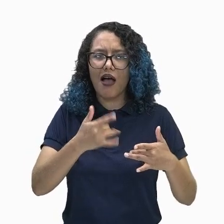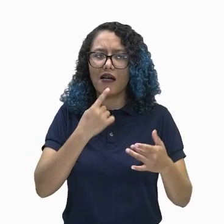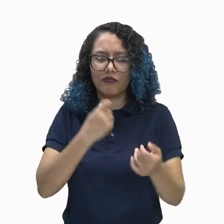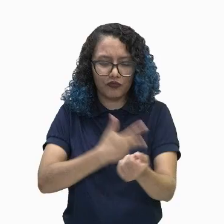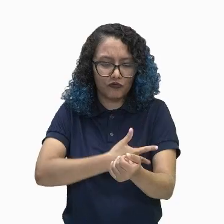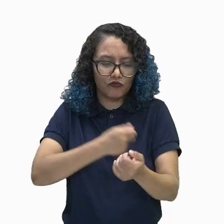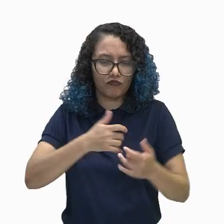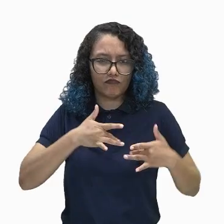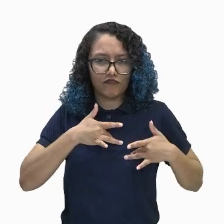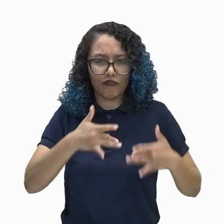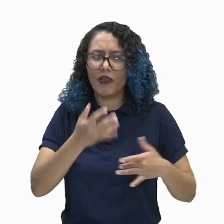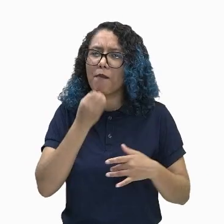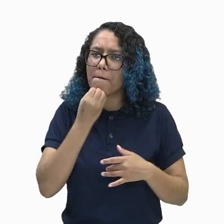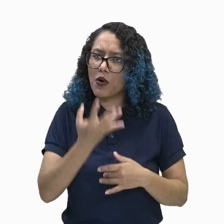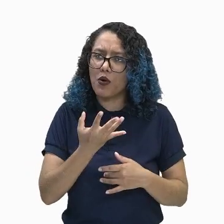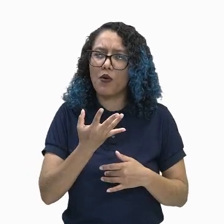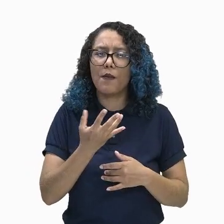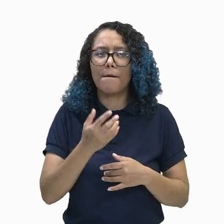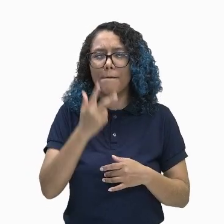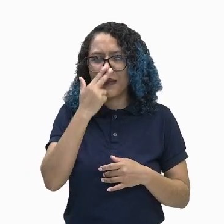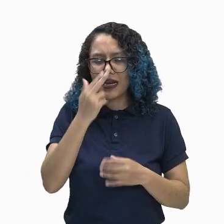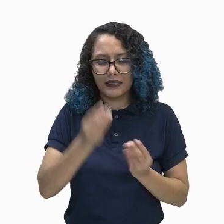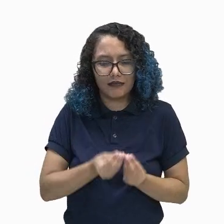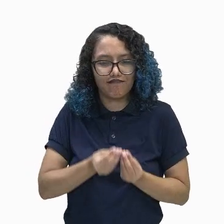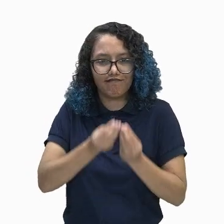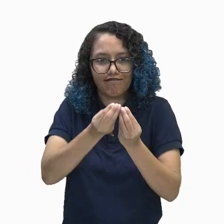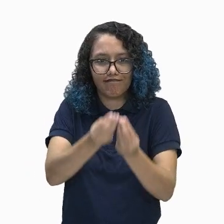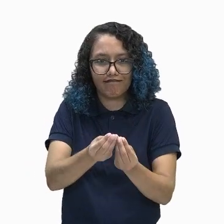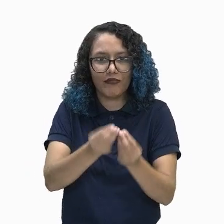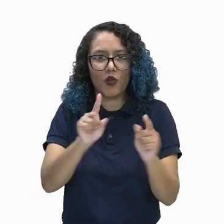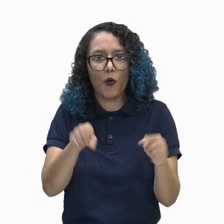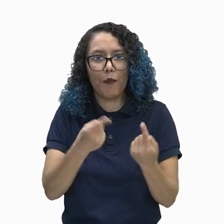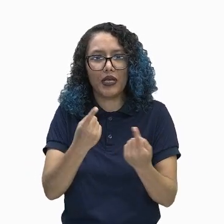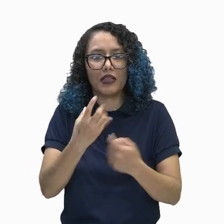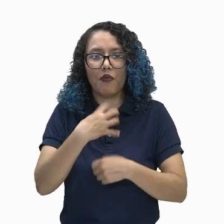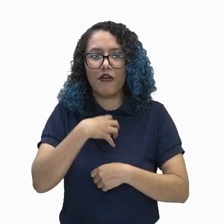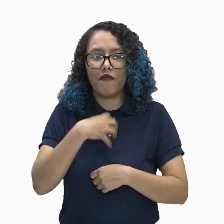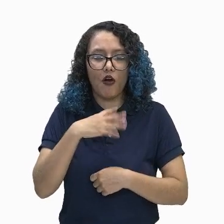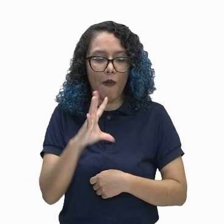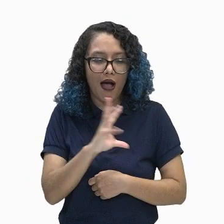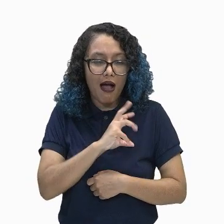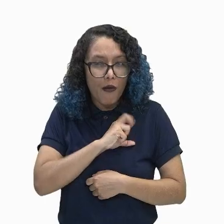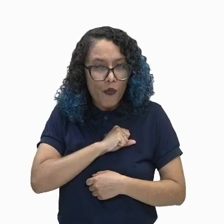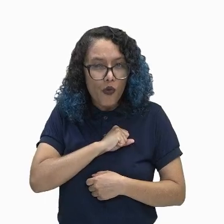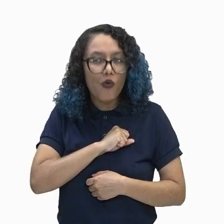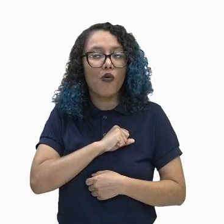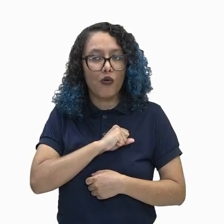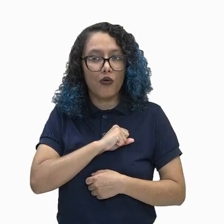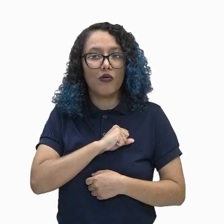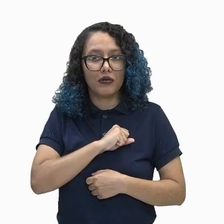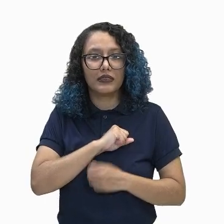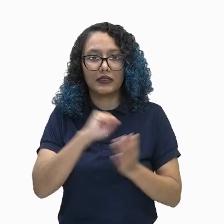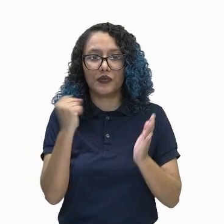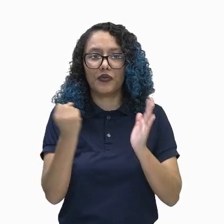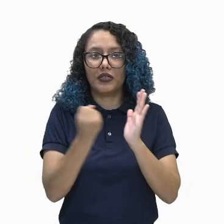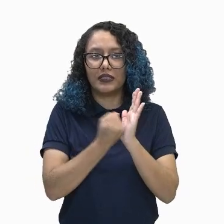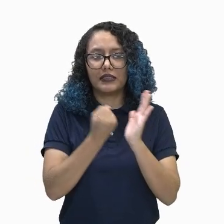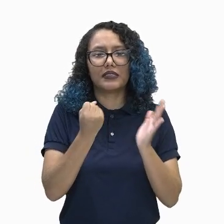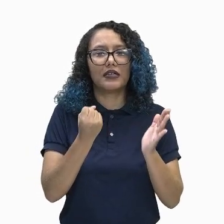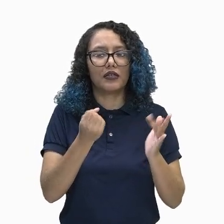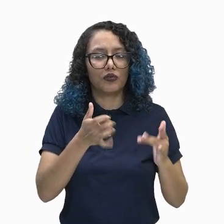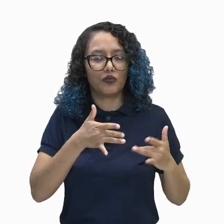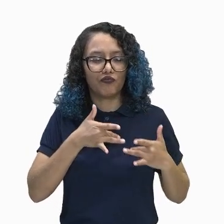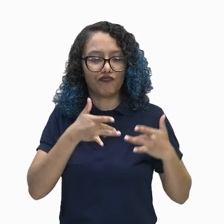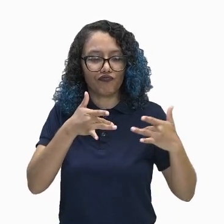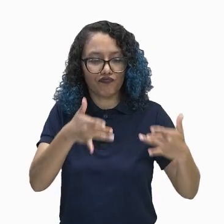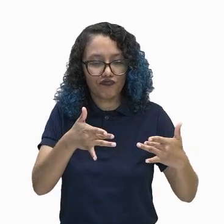estar dando o coração, assim, como ela estivesse dando, é um ato de amor, simbolizando justamente essa ideia de doação de sangue, de ato de